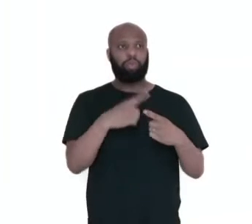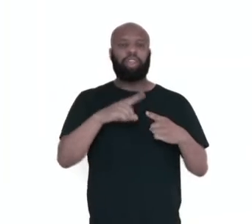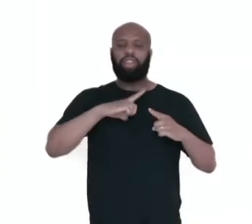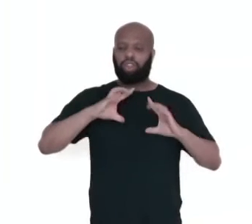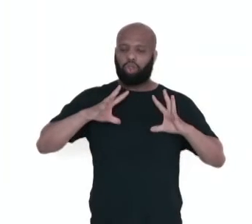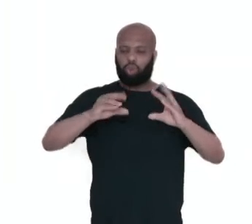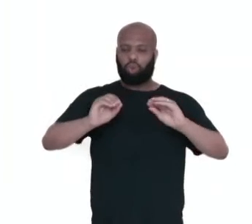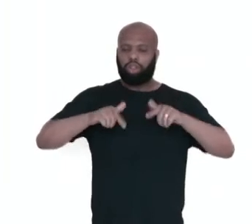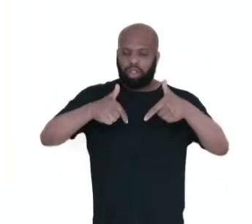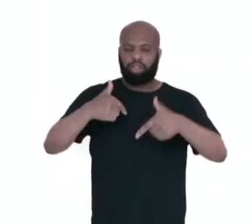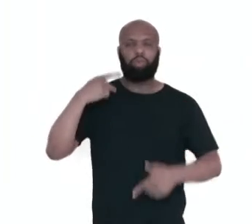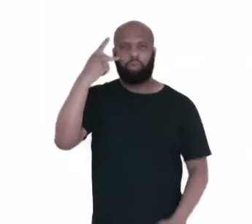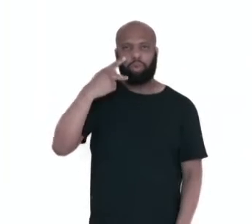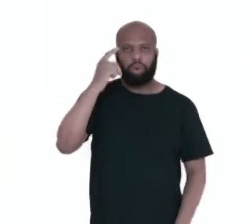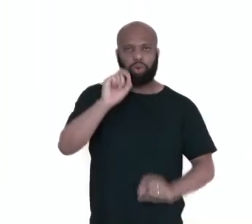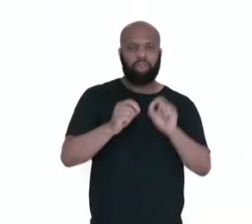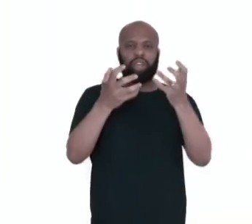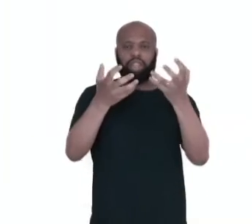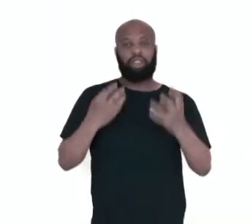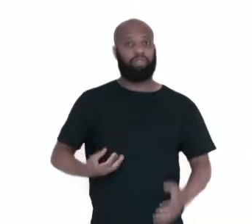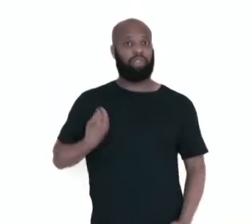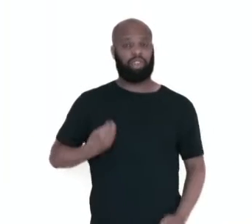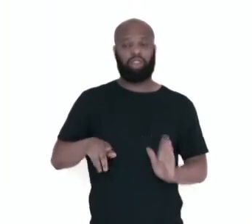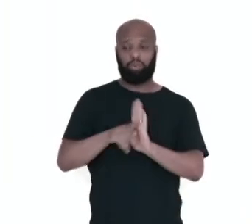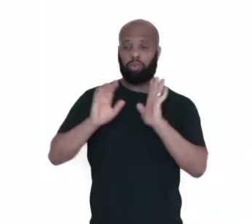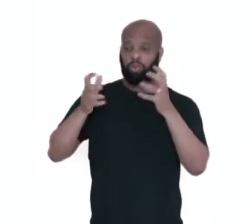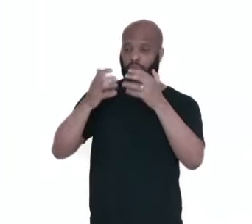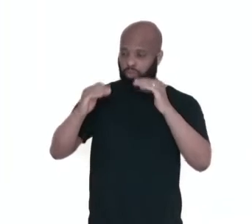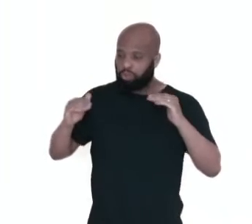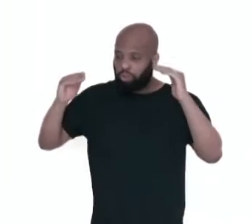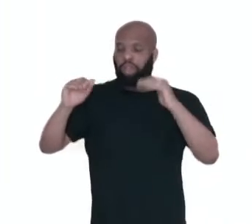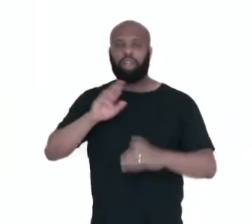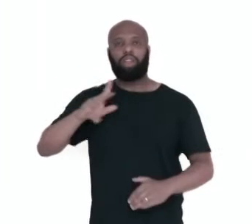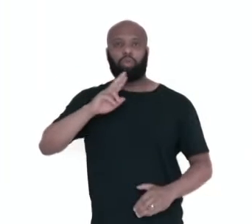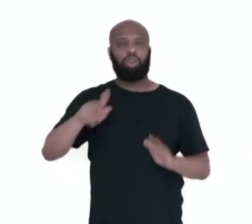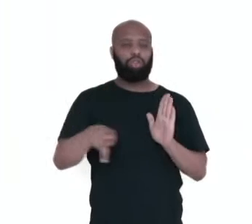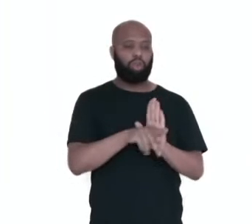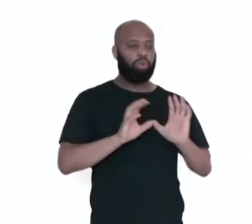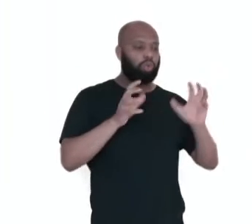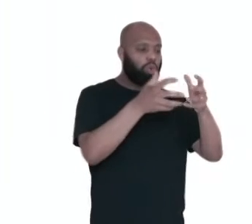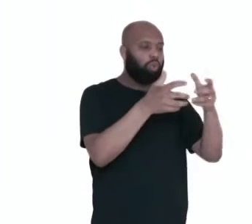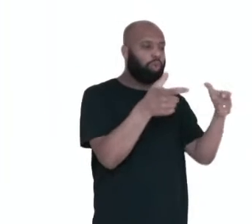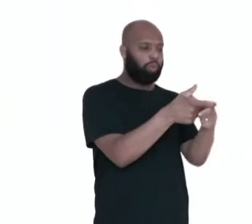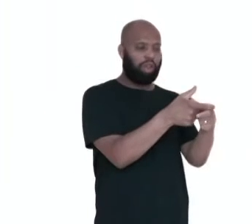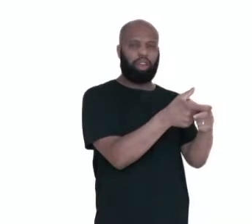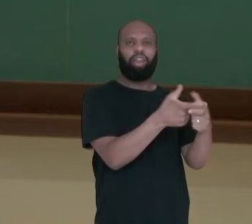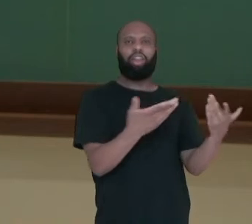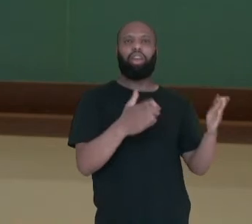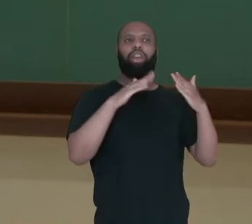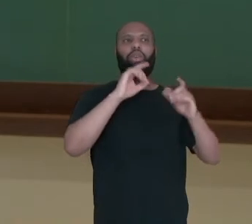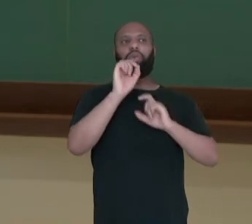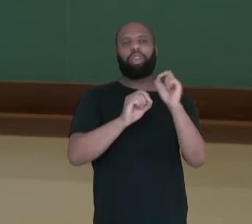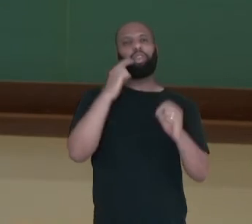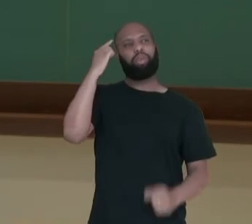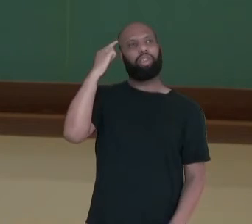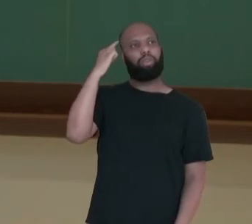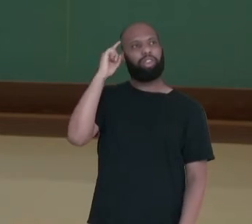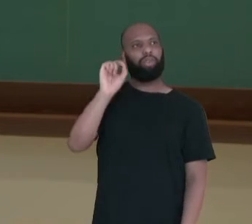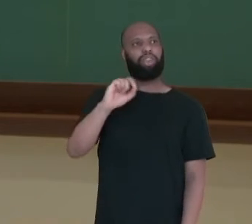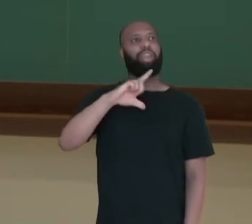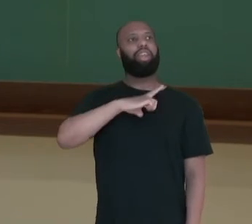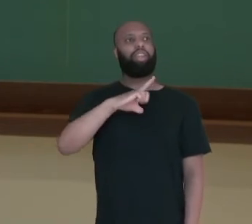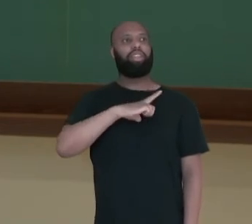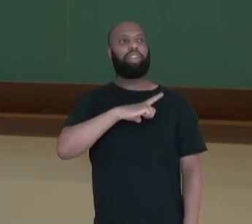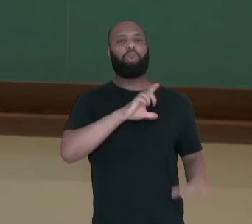ação política visa a sobrevivência do grupo e não apenas de grupos isolados. Então, aí, a ideia de que